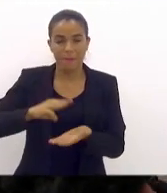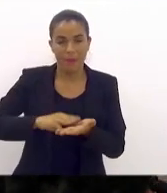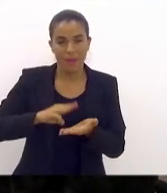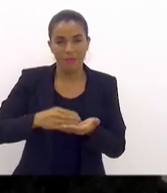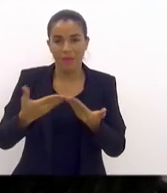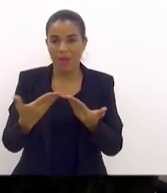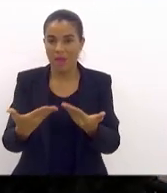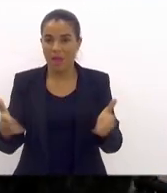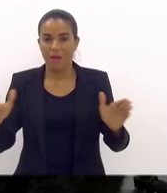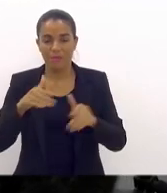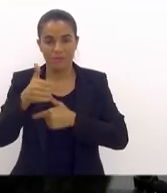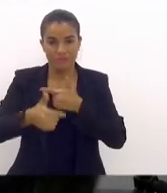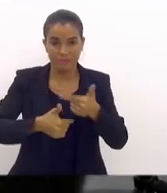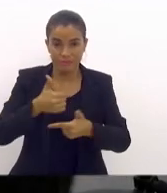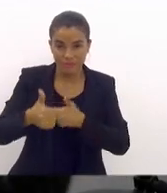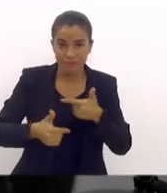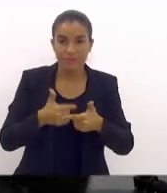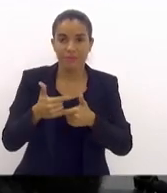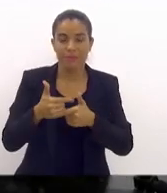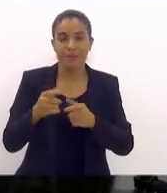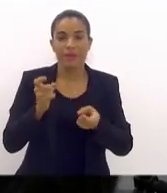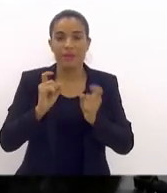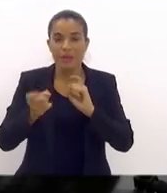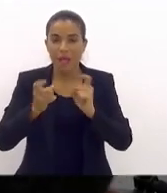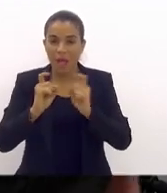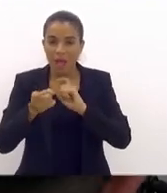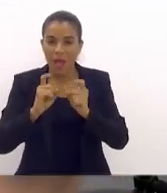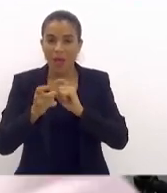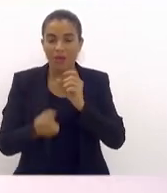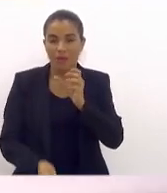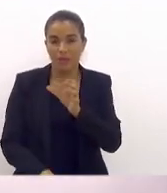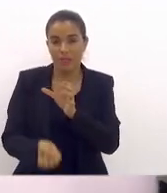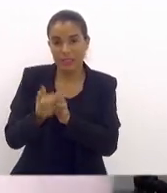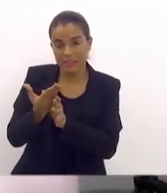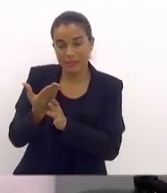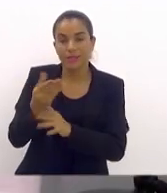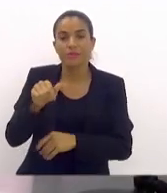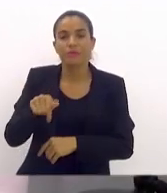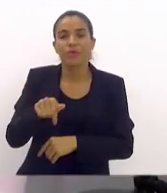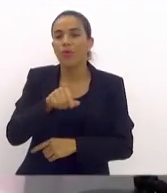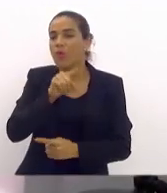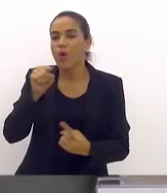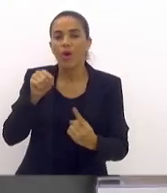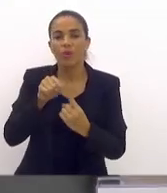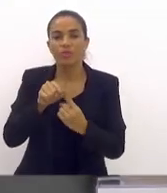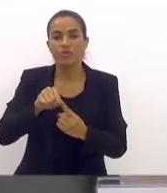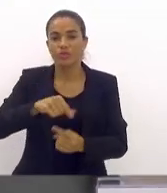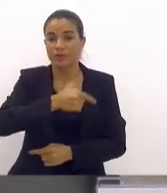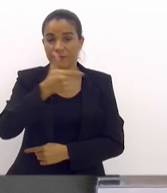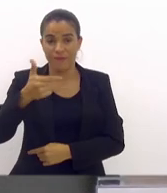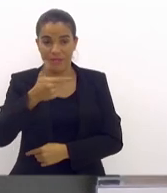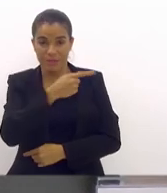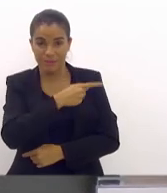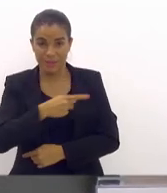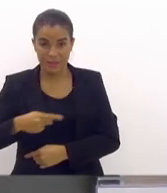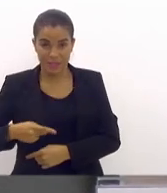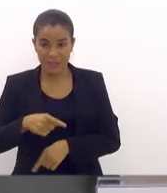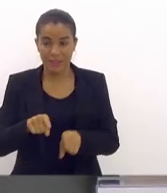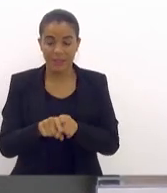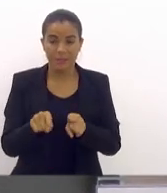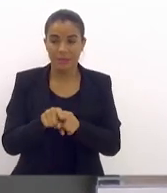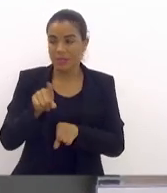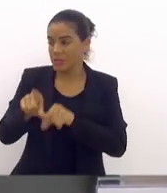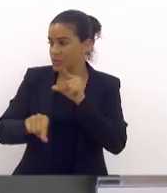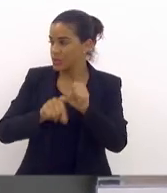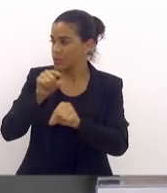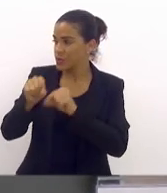abertos os trabalhos da reunião de instalação com objetivo de eleger o vice-presidente e designar o